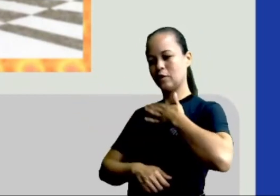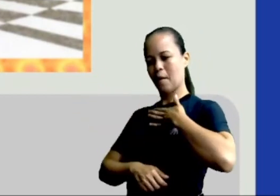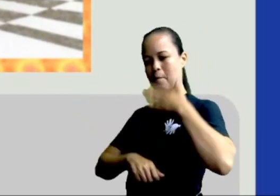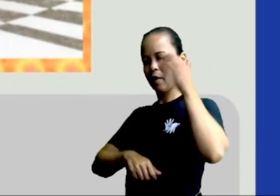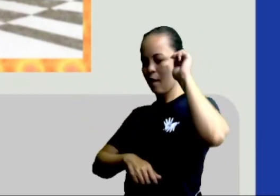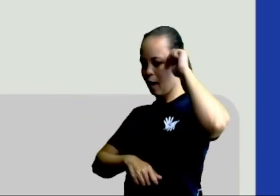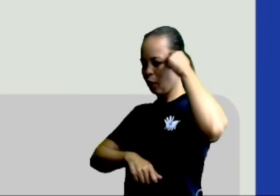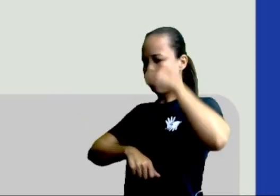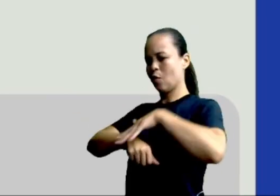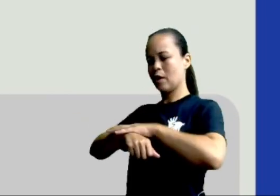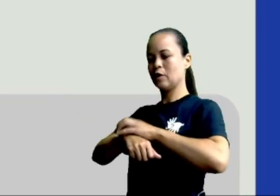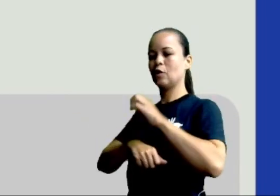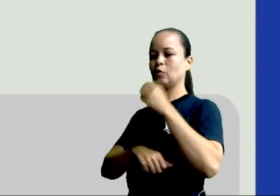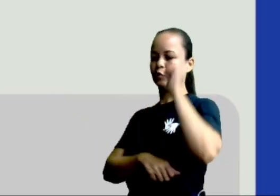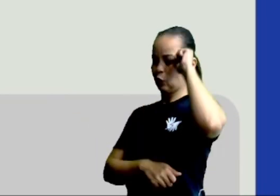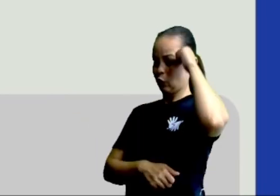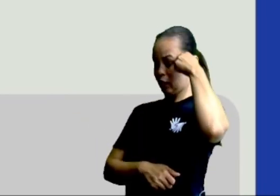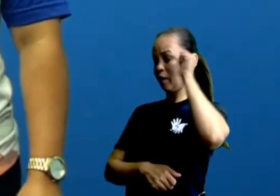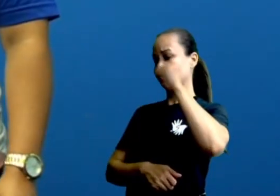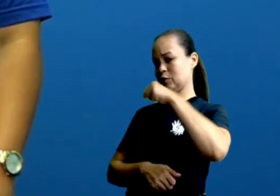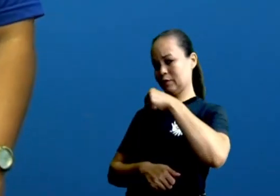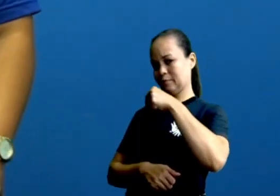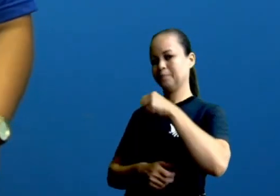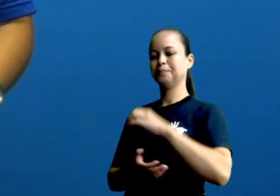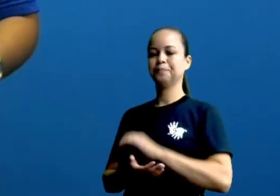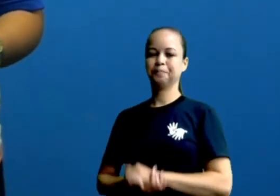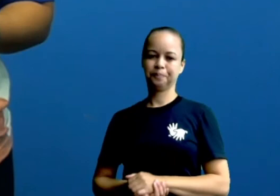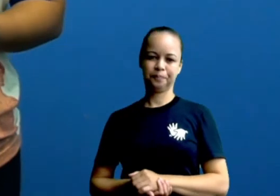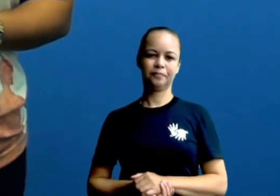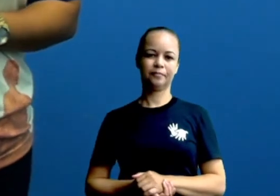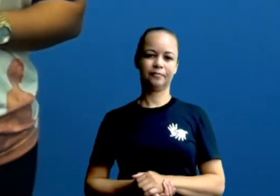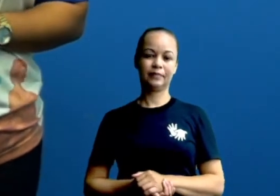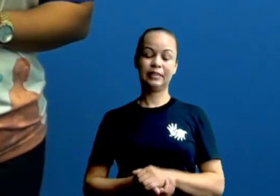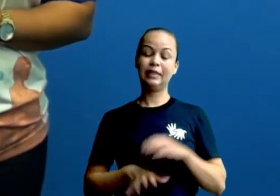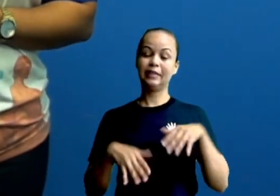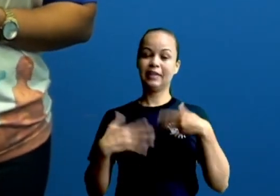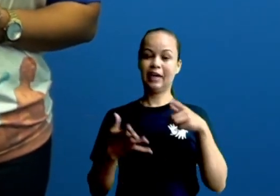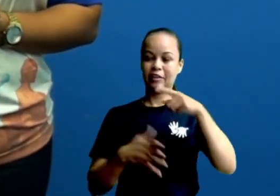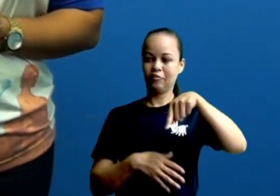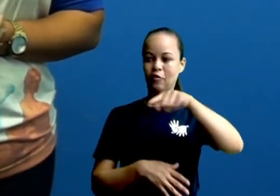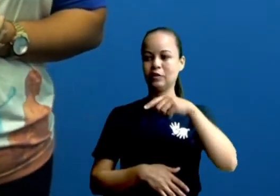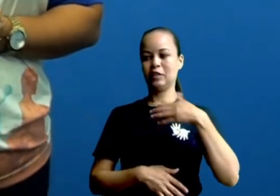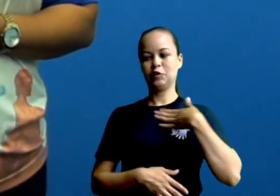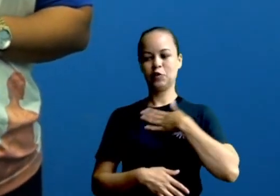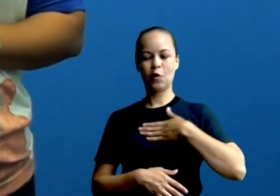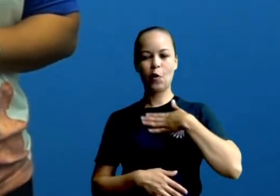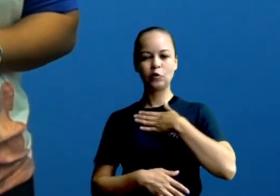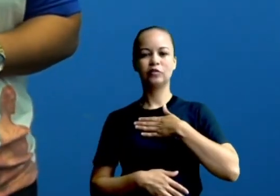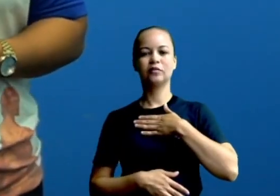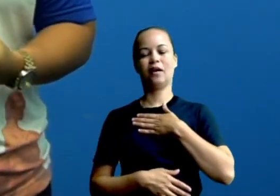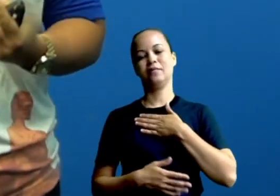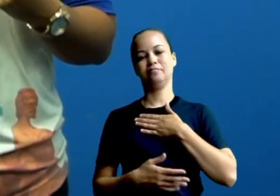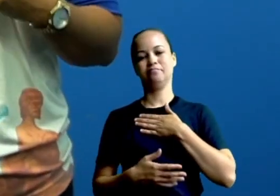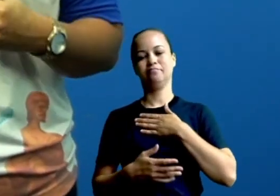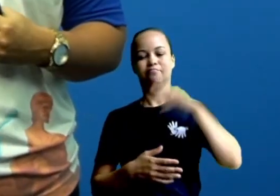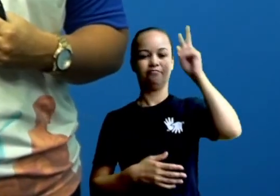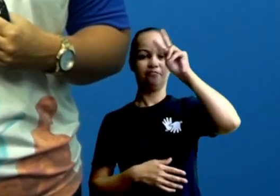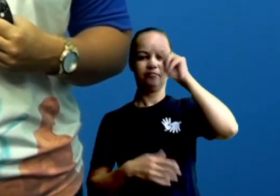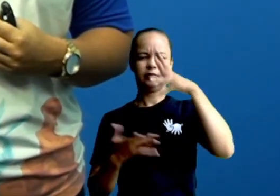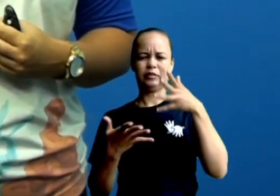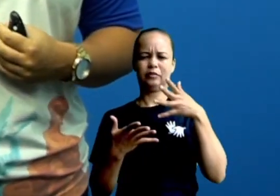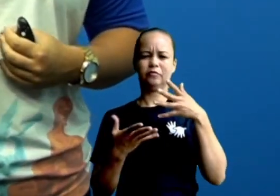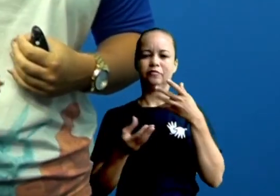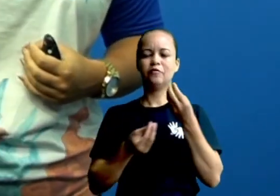sim. E aí, pessoal, gostaram da história? Viram como é importante a gente saber da